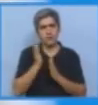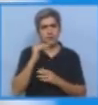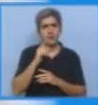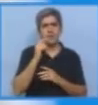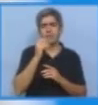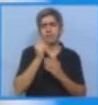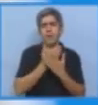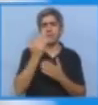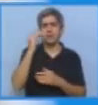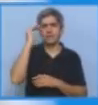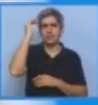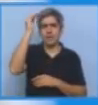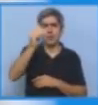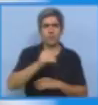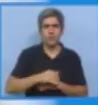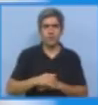céu.